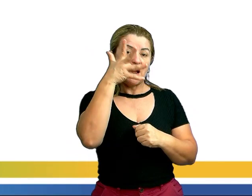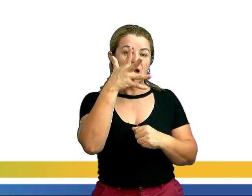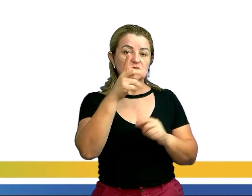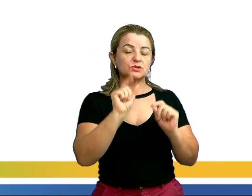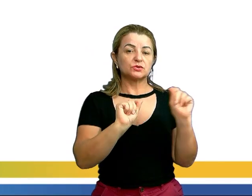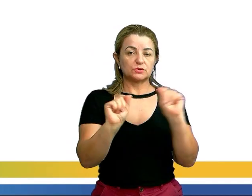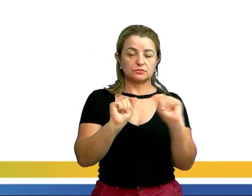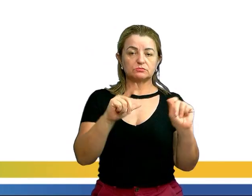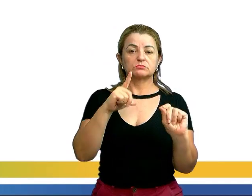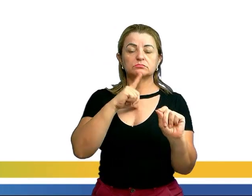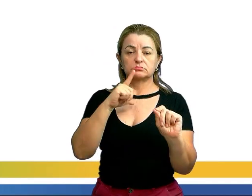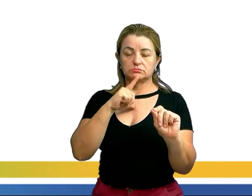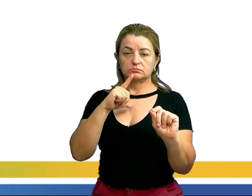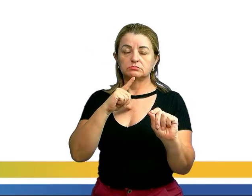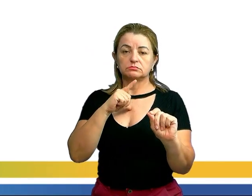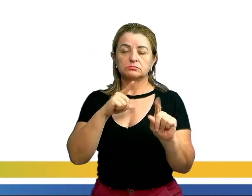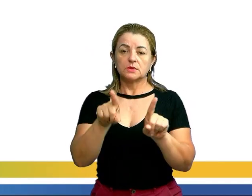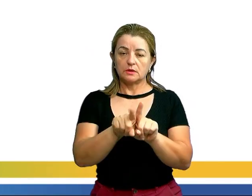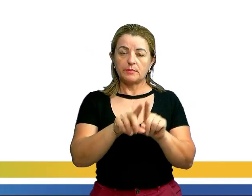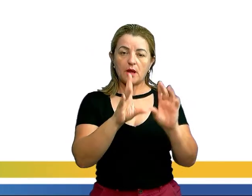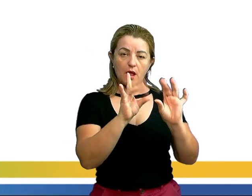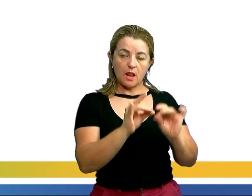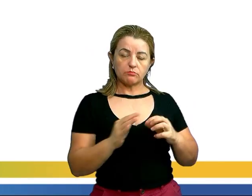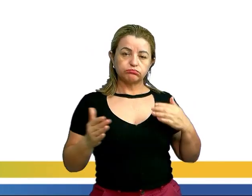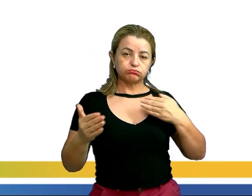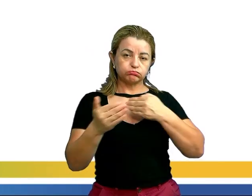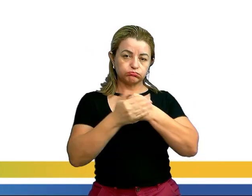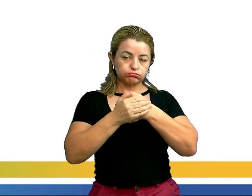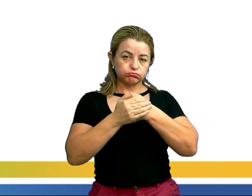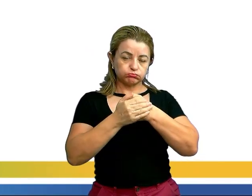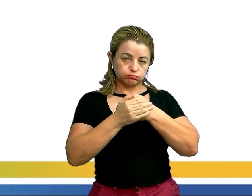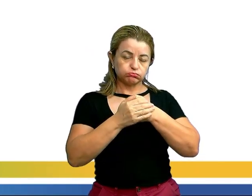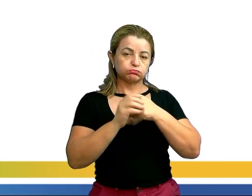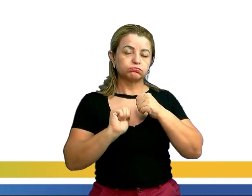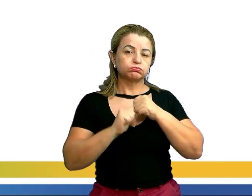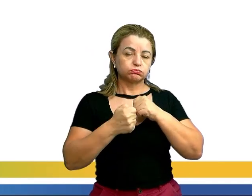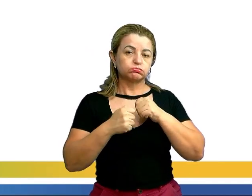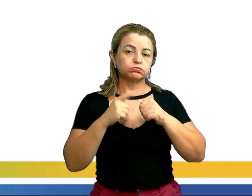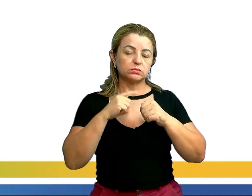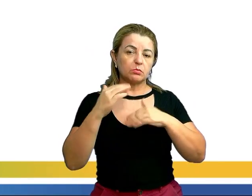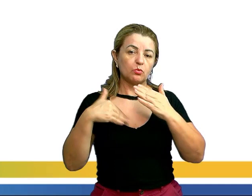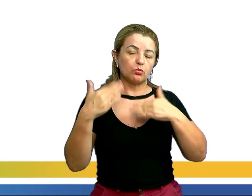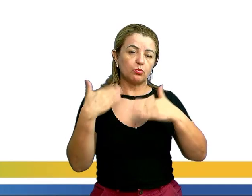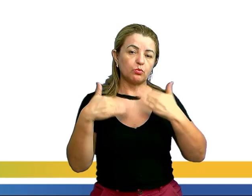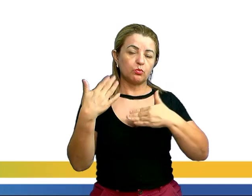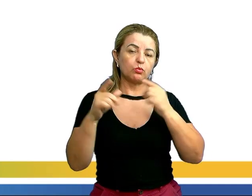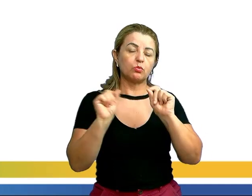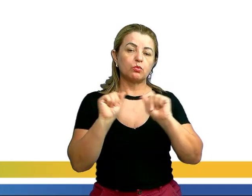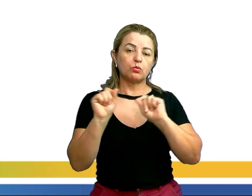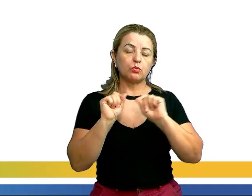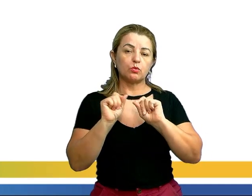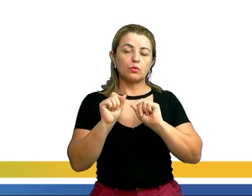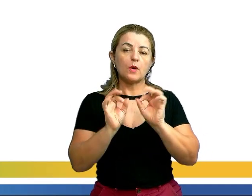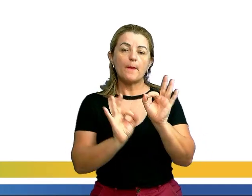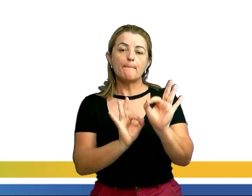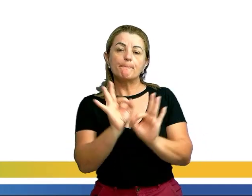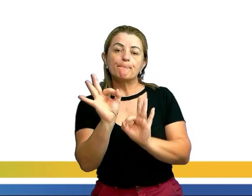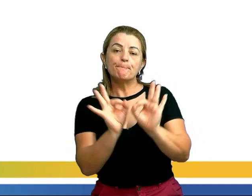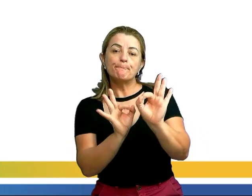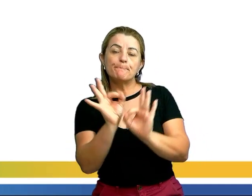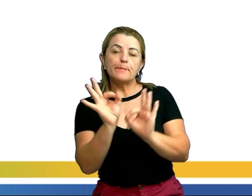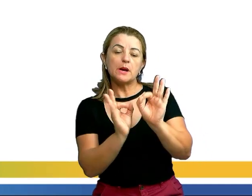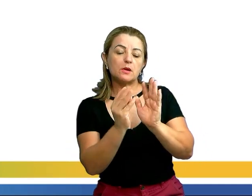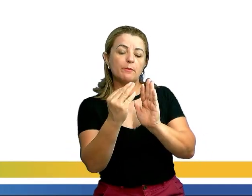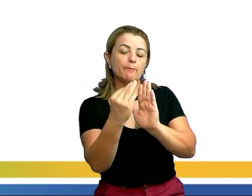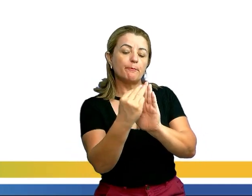os elementos secretos que ele tinha para fazer essa evolução toda era através do plano de metas. O que